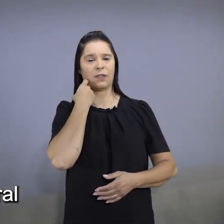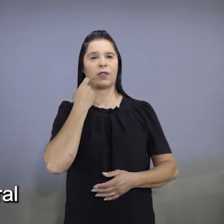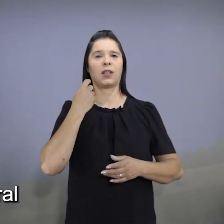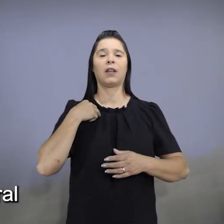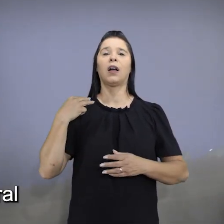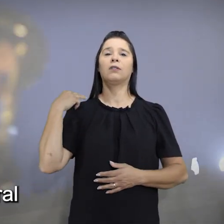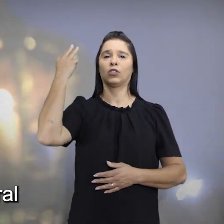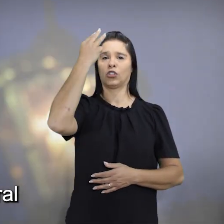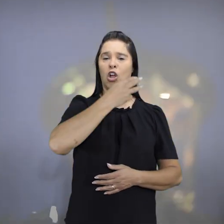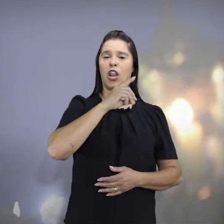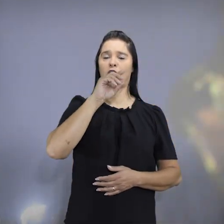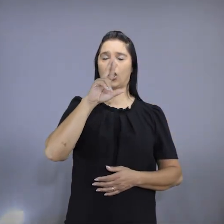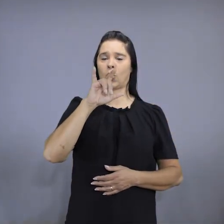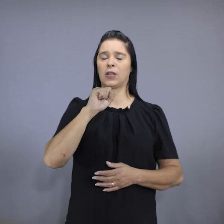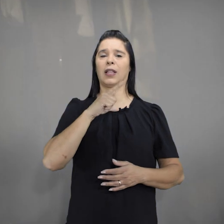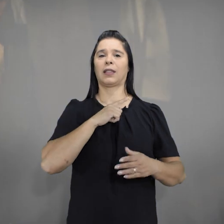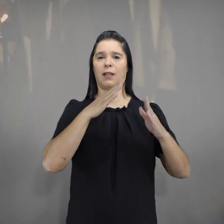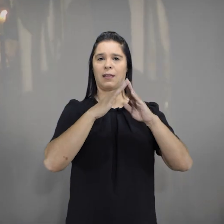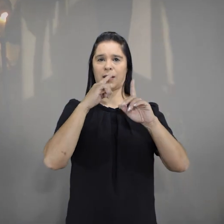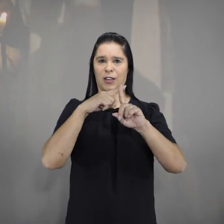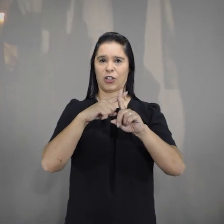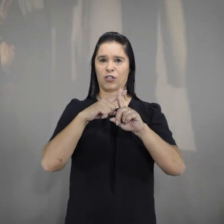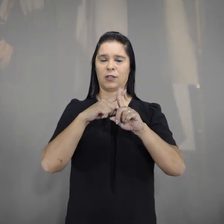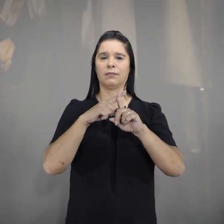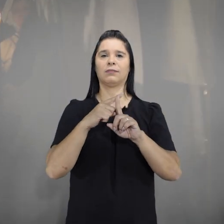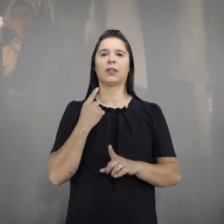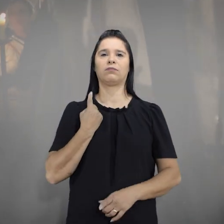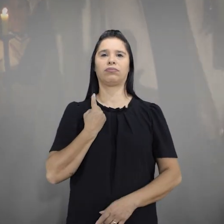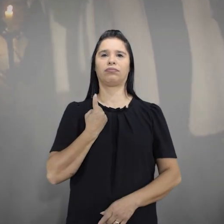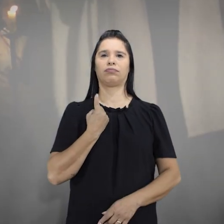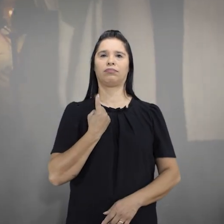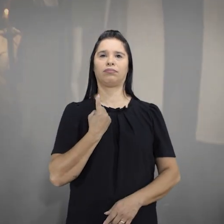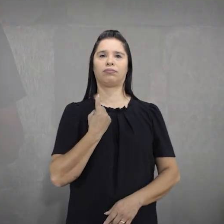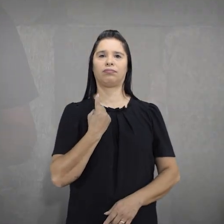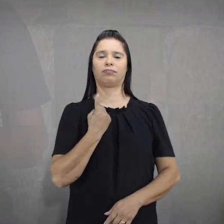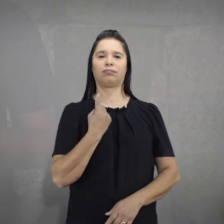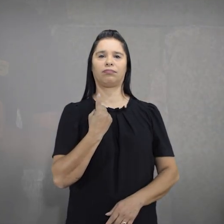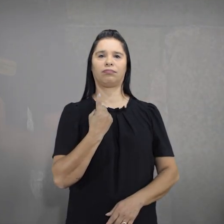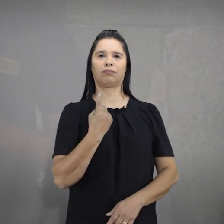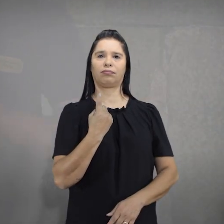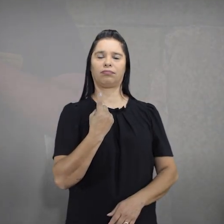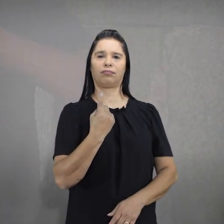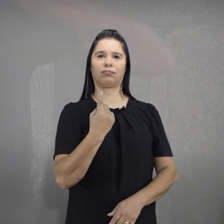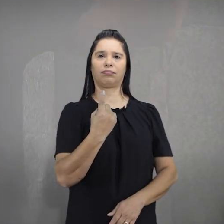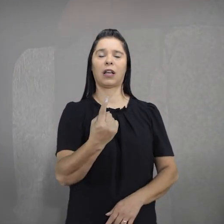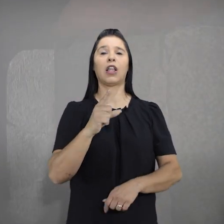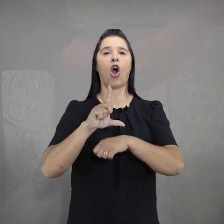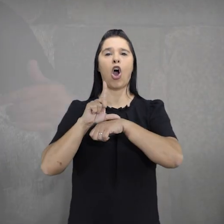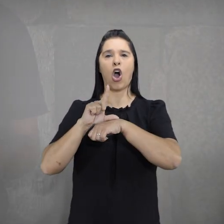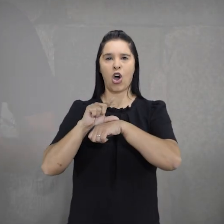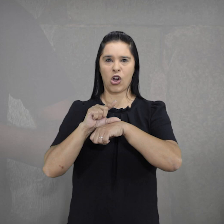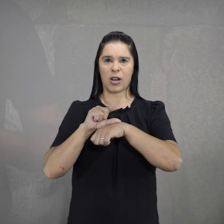Nossa Senhora das Dores está na catedral e ela vem pro Carmo à noite, né? Então, nos